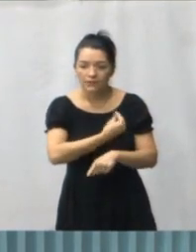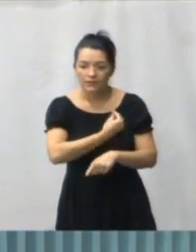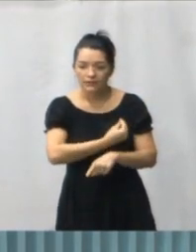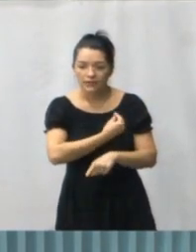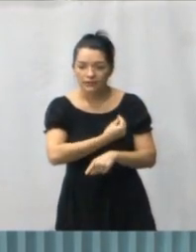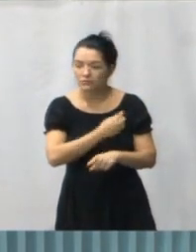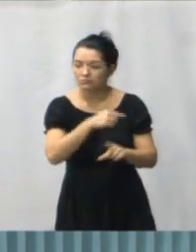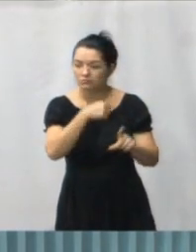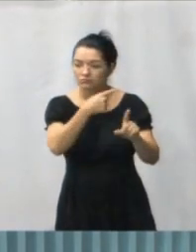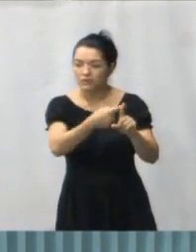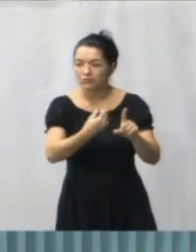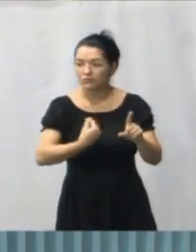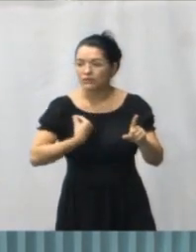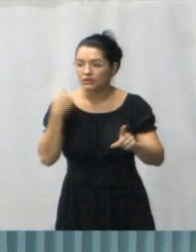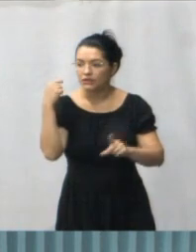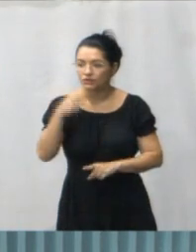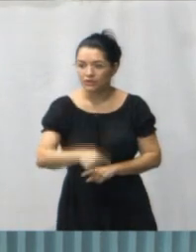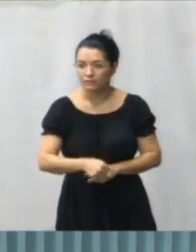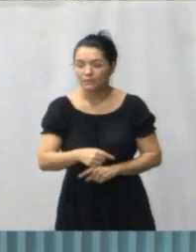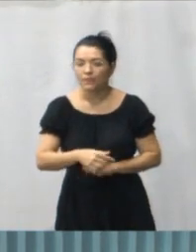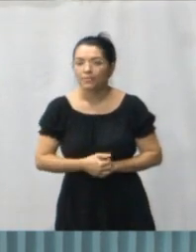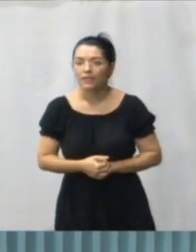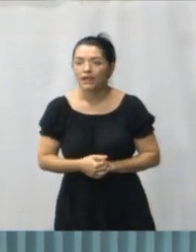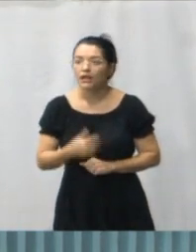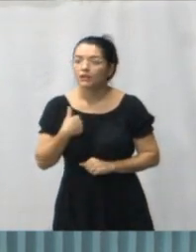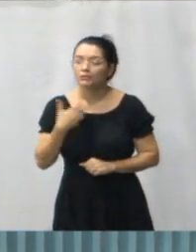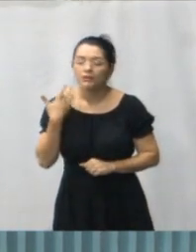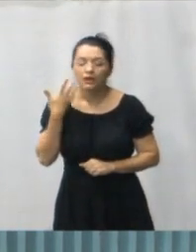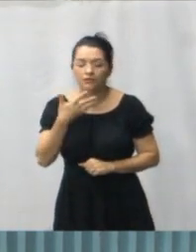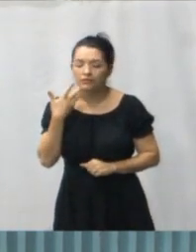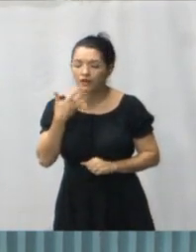leis. Minhas palavras serão breves,